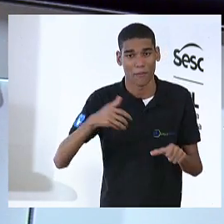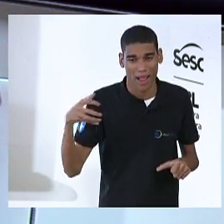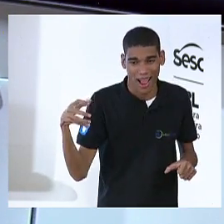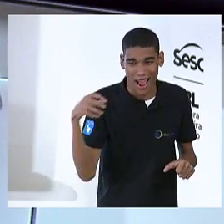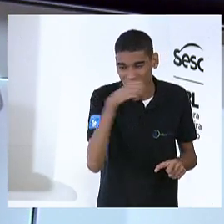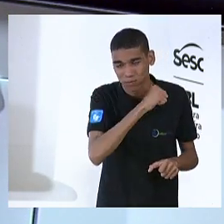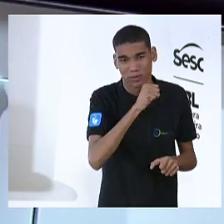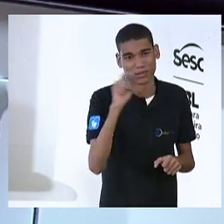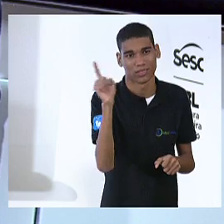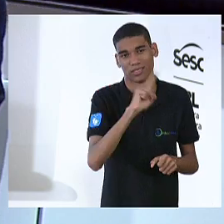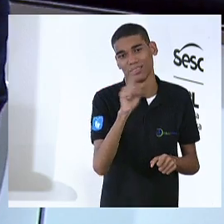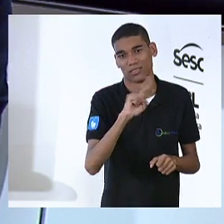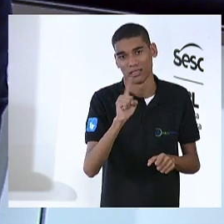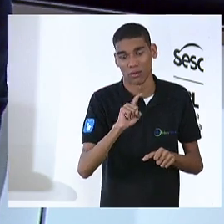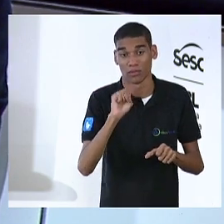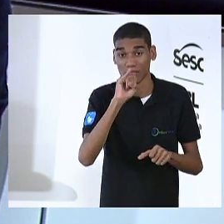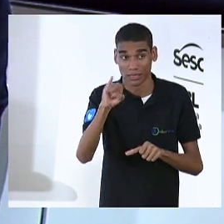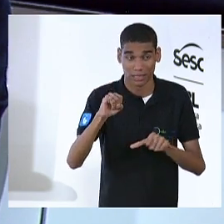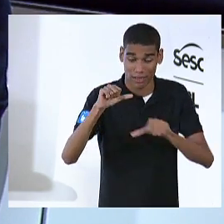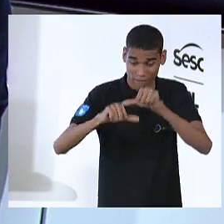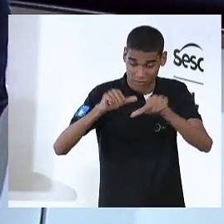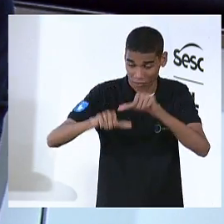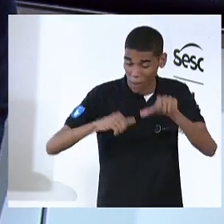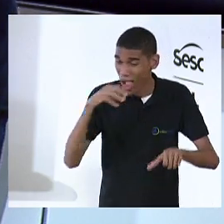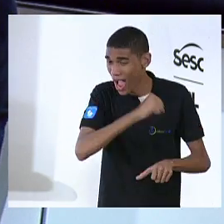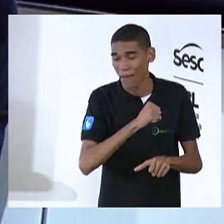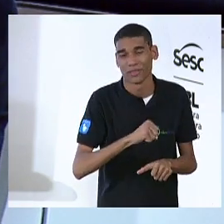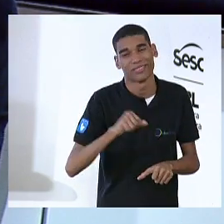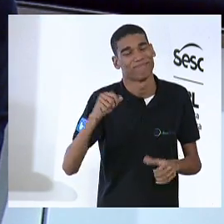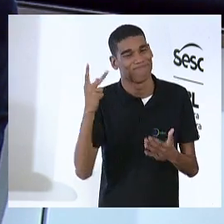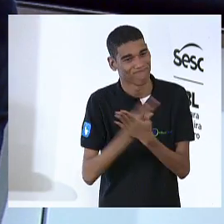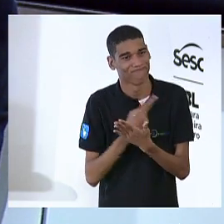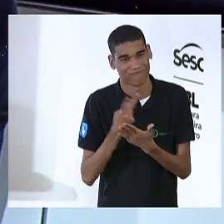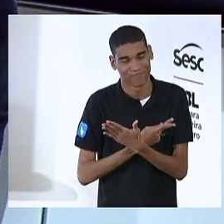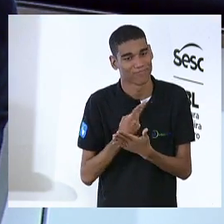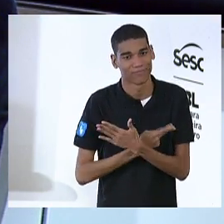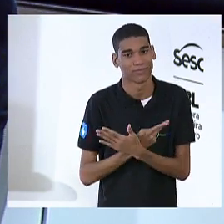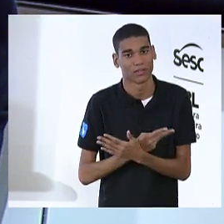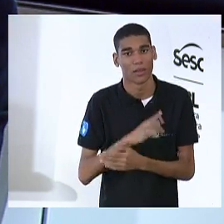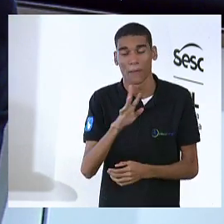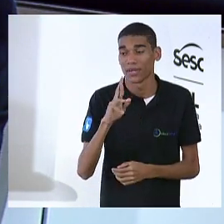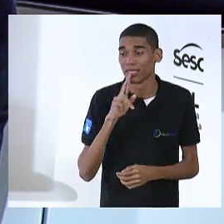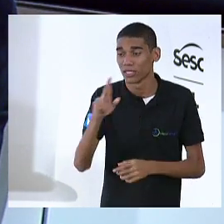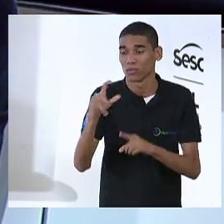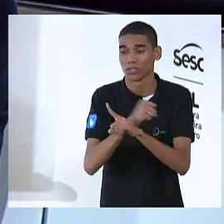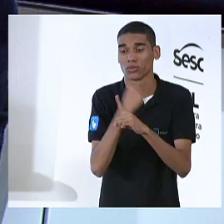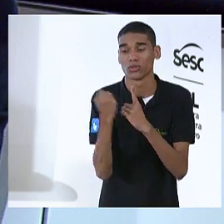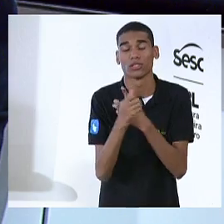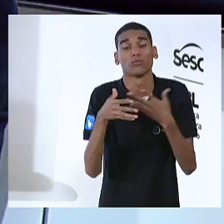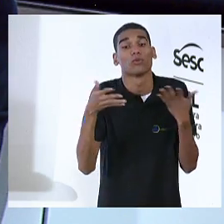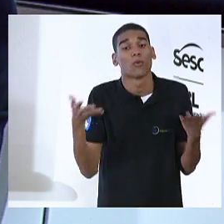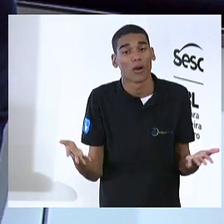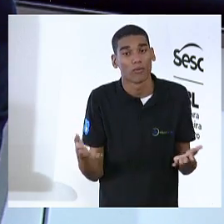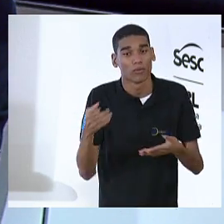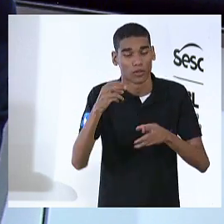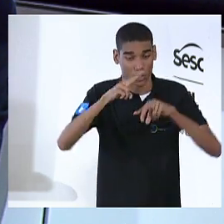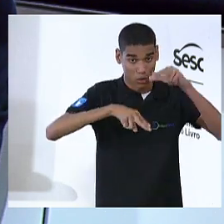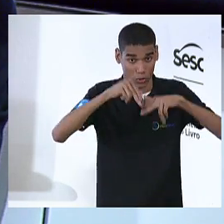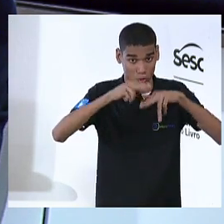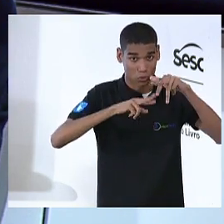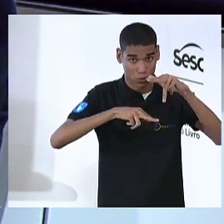Se for muito rápido, dá errado. Aí, qual foi a resposta da sociedade?